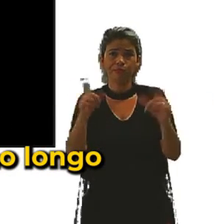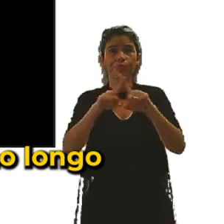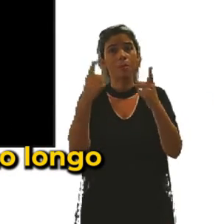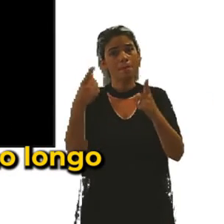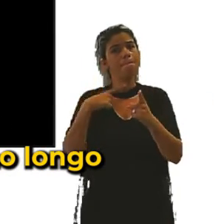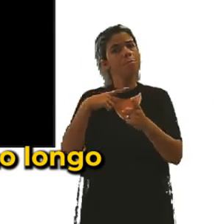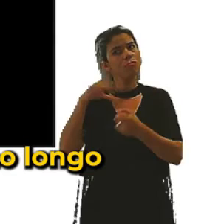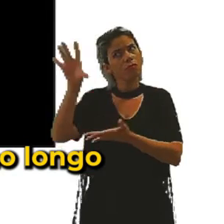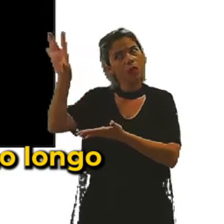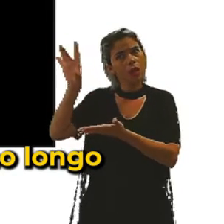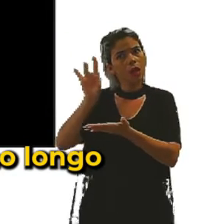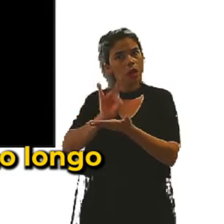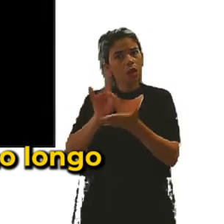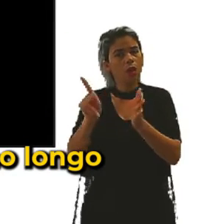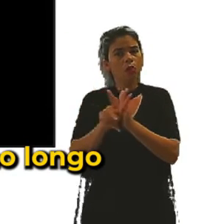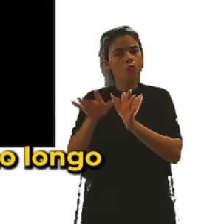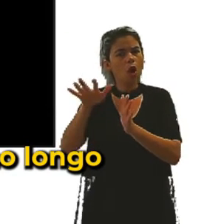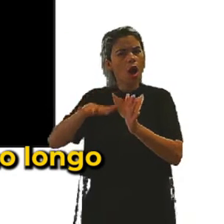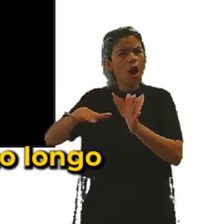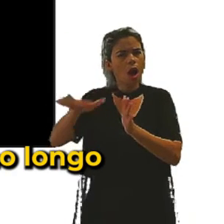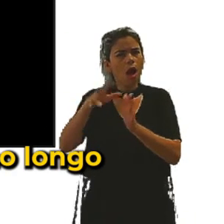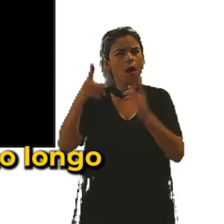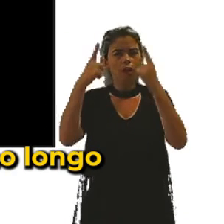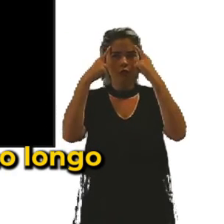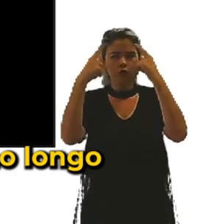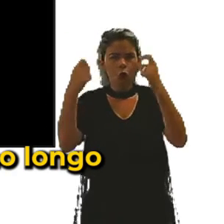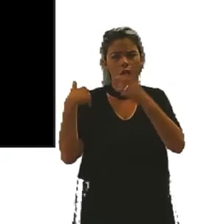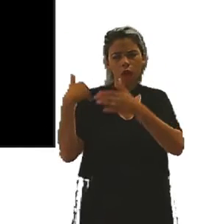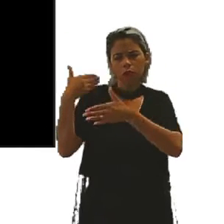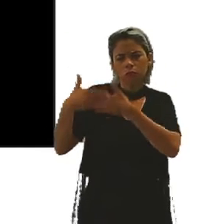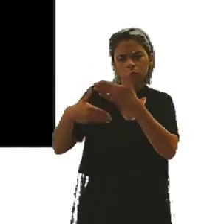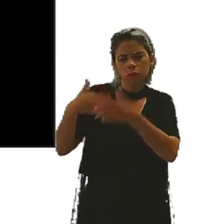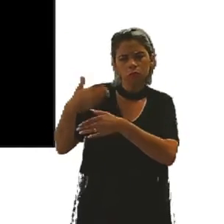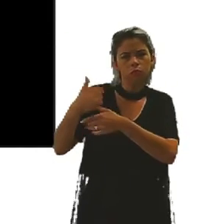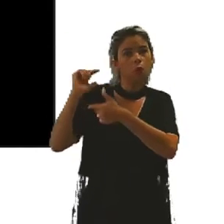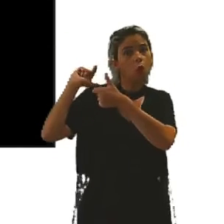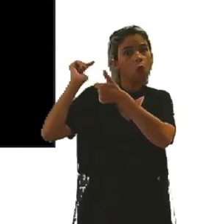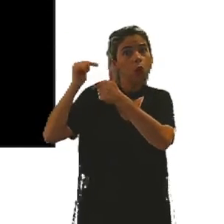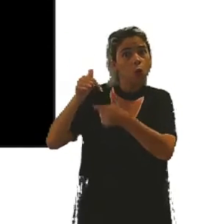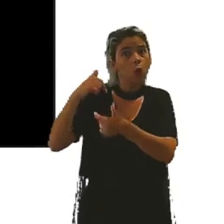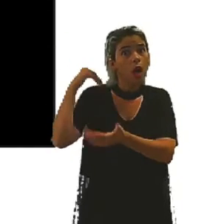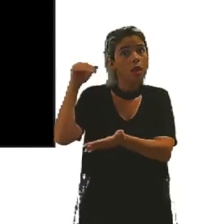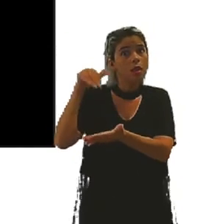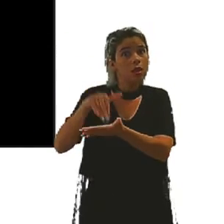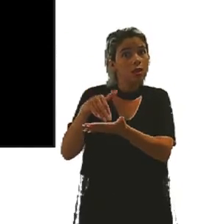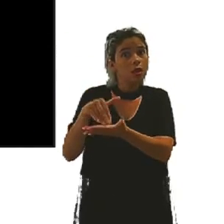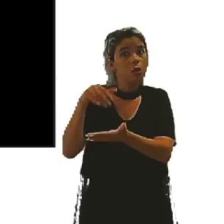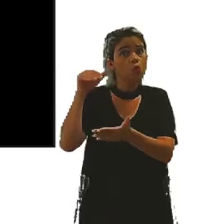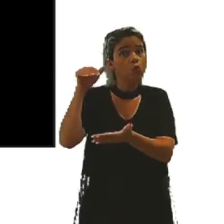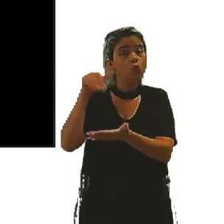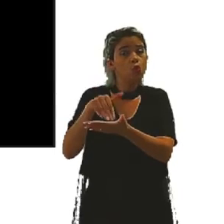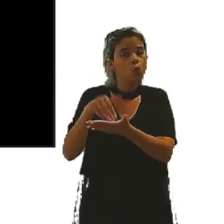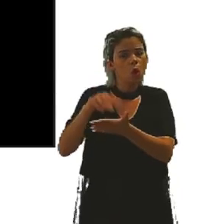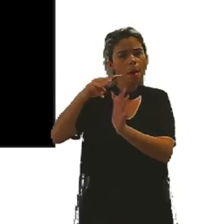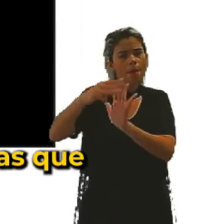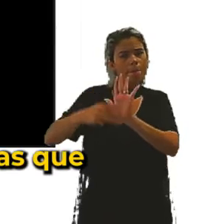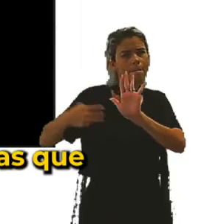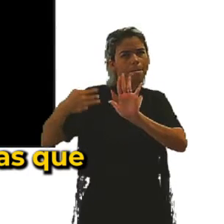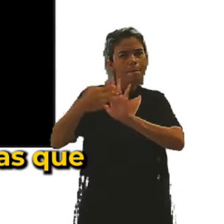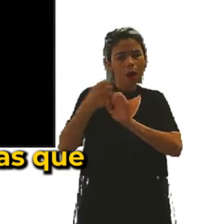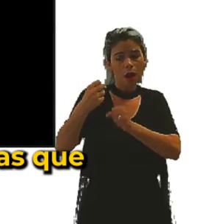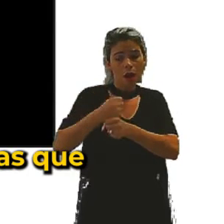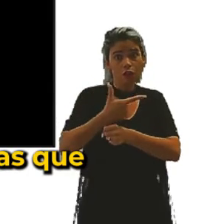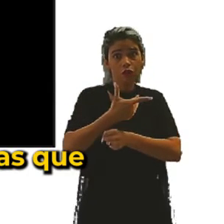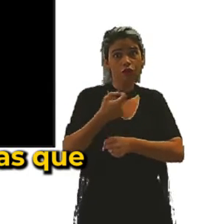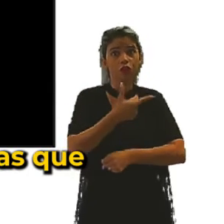foram retirados do Mapa da Violência ao longo de toda a década, até o último mapa saiu aí, o de 2020,